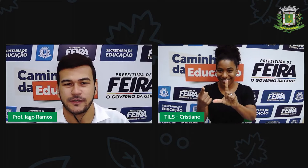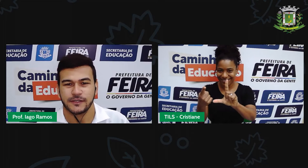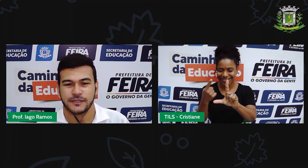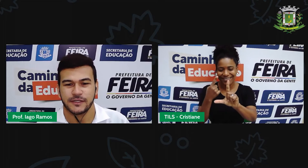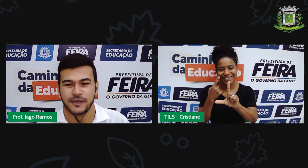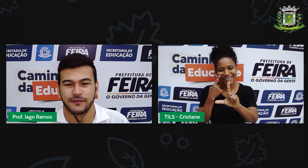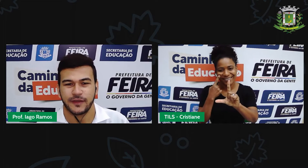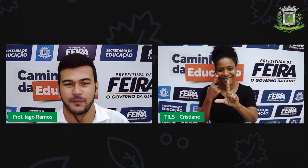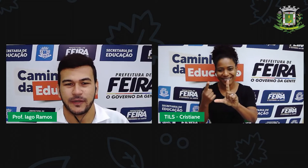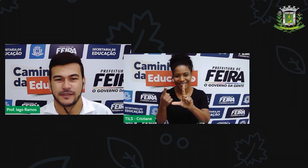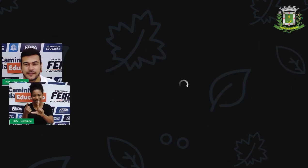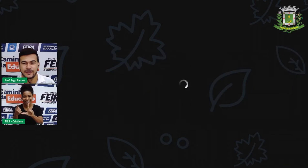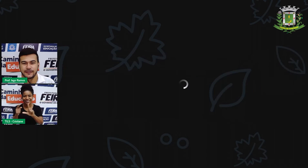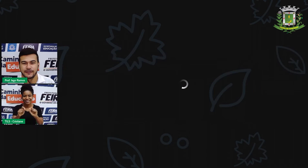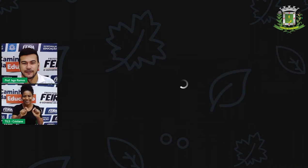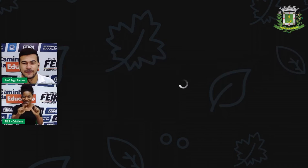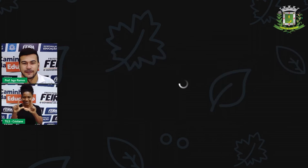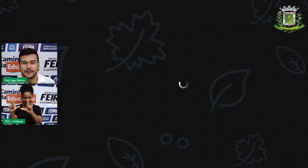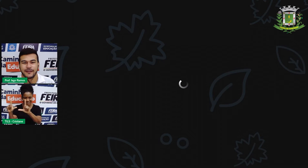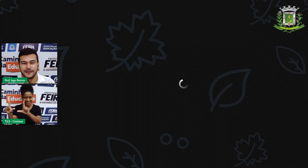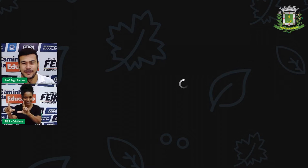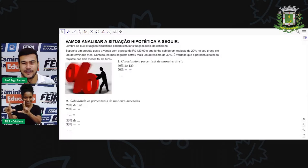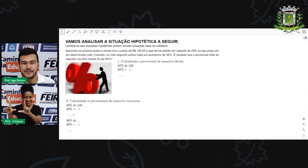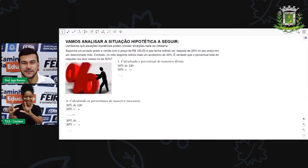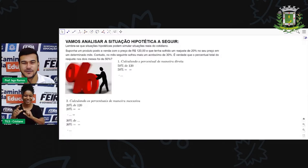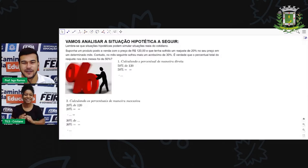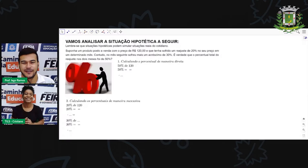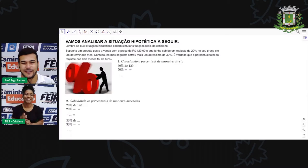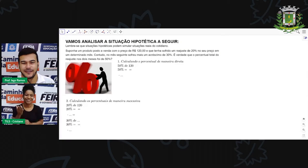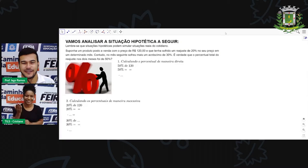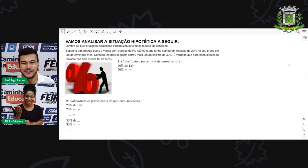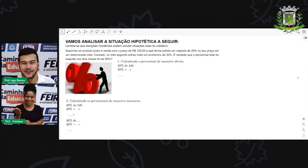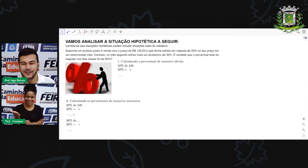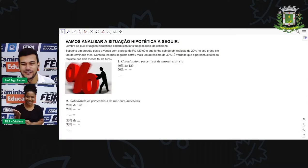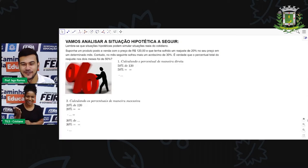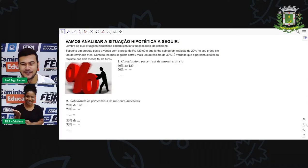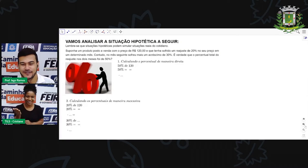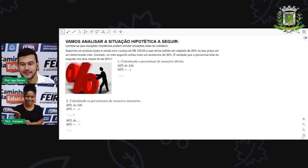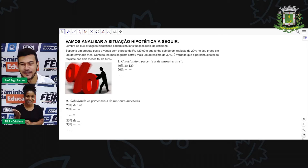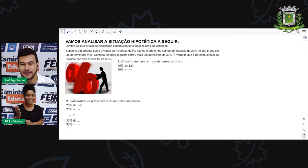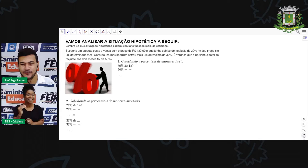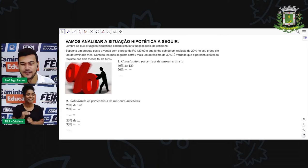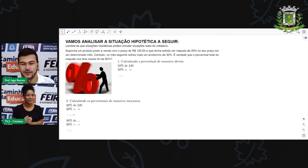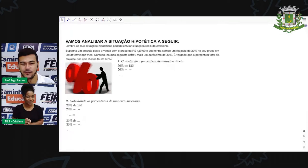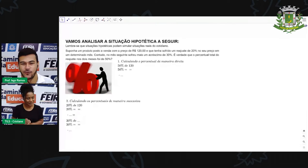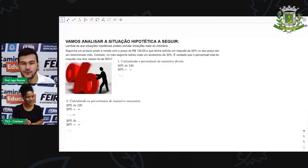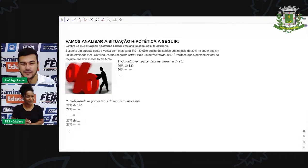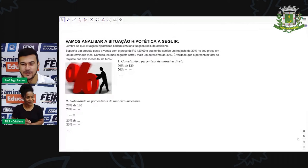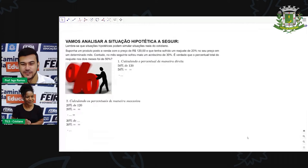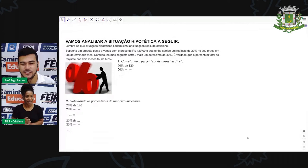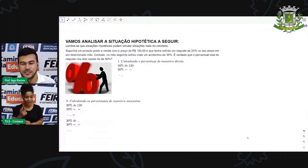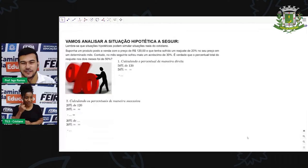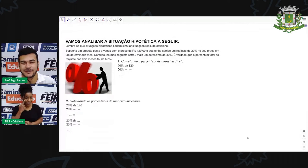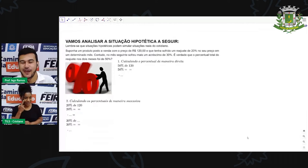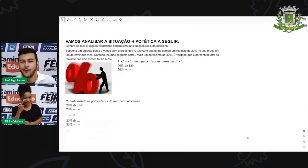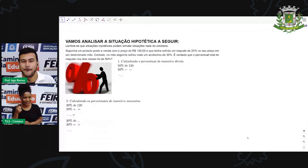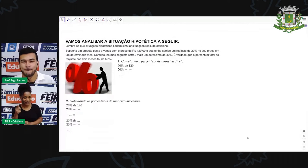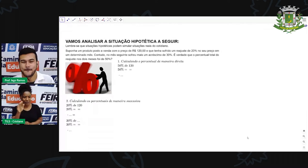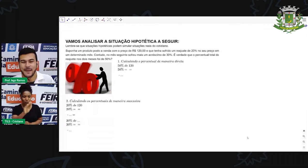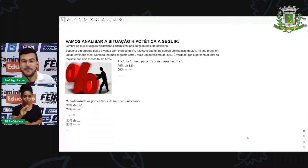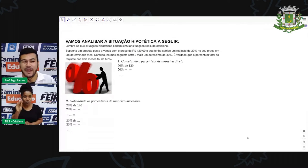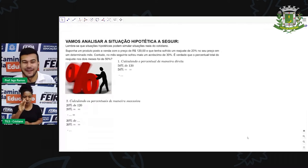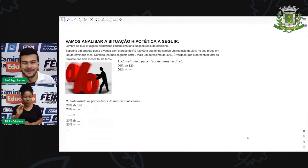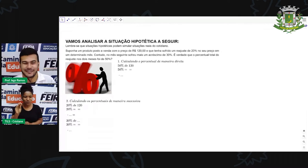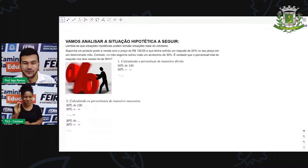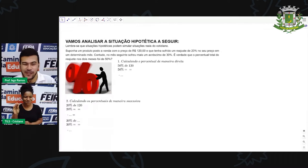Olha só, já já vai aparecer. Isso aí, olha só a nossa tela, a nossa lousa digital.